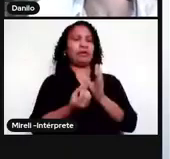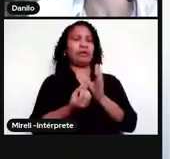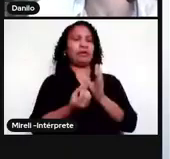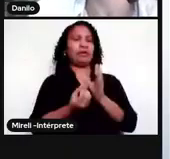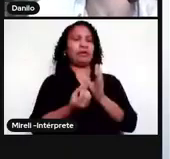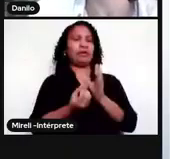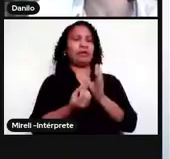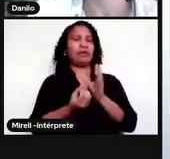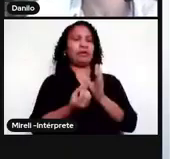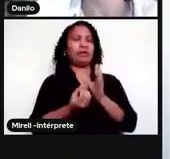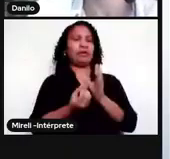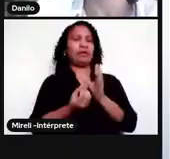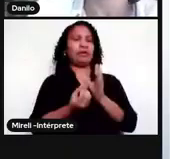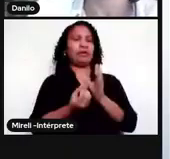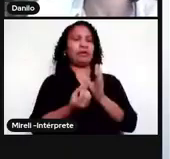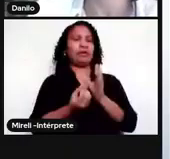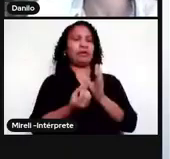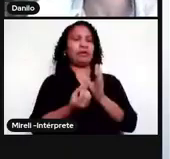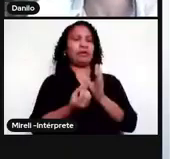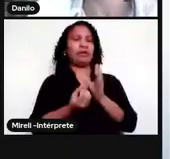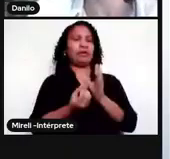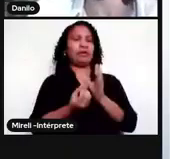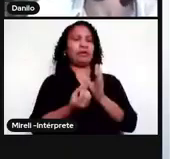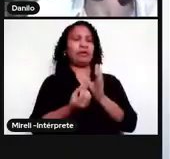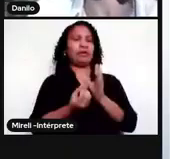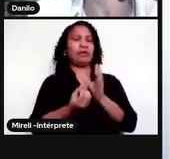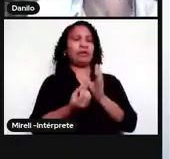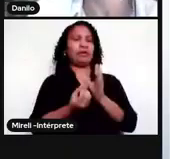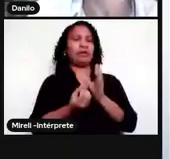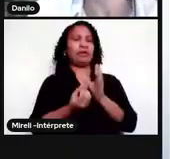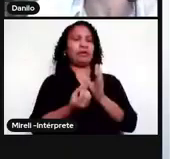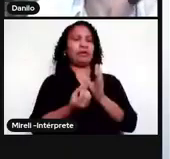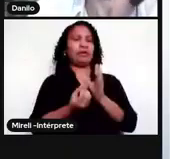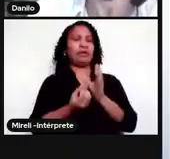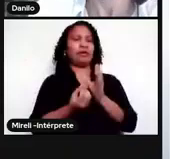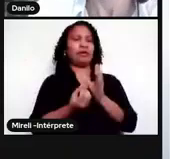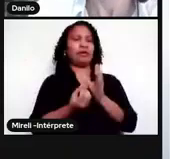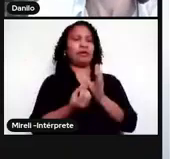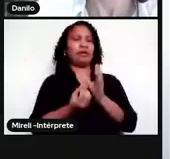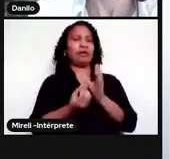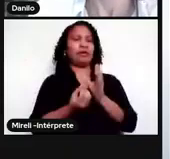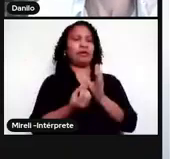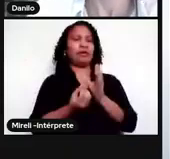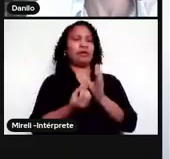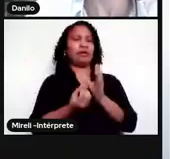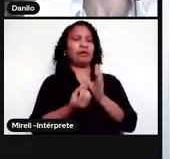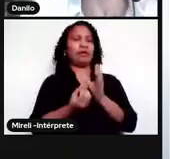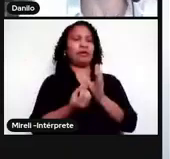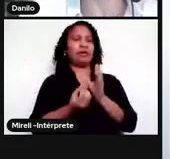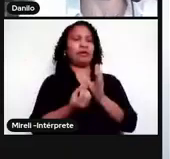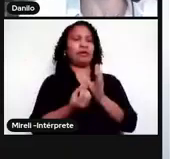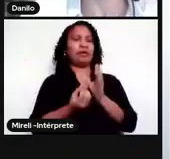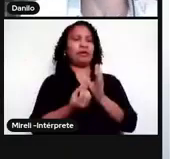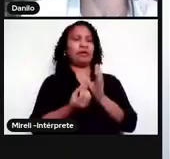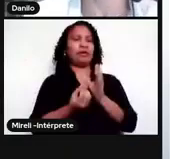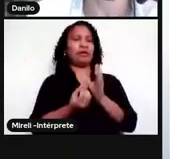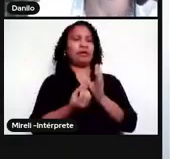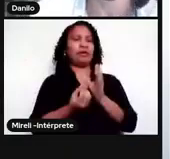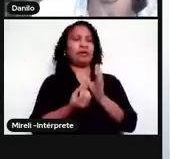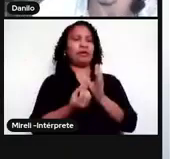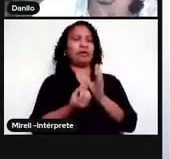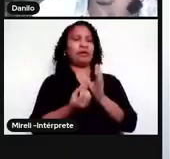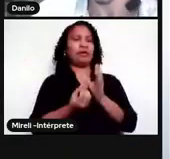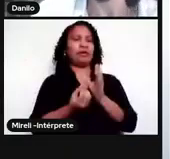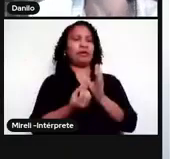caso, se a espécie desse ambiente tem uma adequação ou não. Então, ele utiliza o teste de Equinive, que é um teste